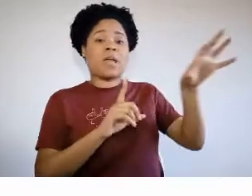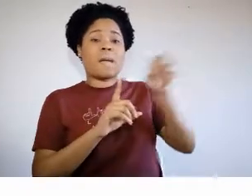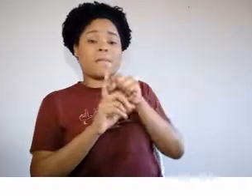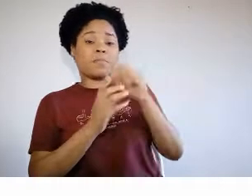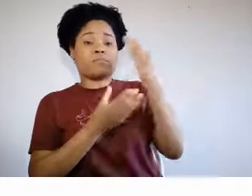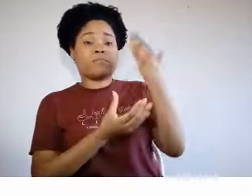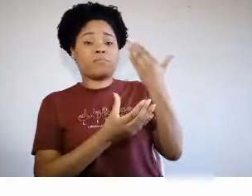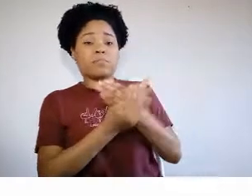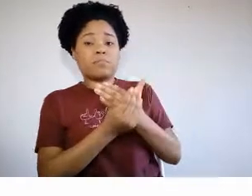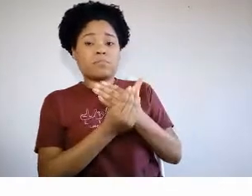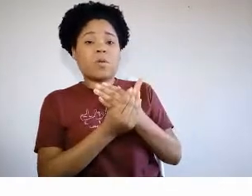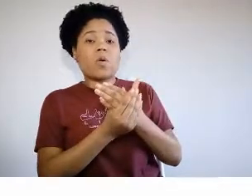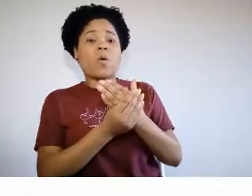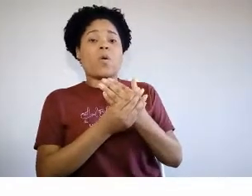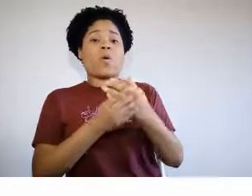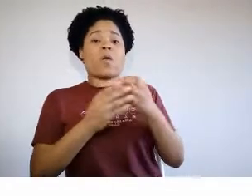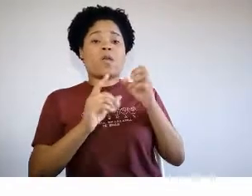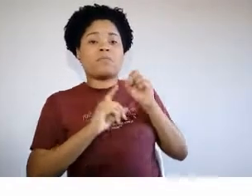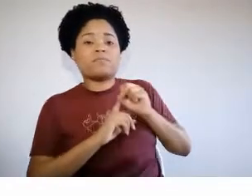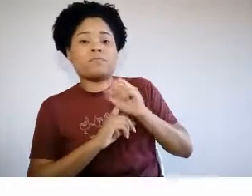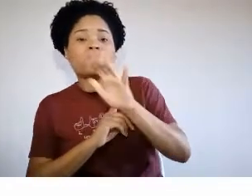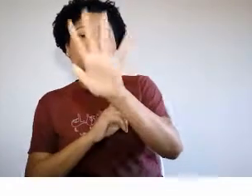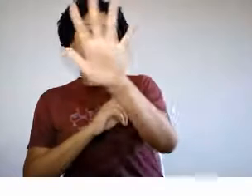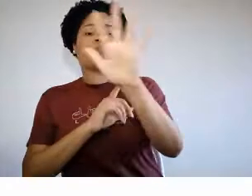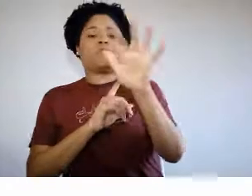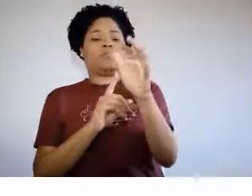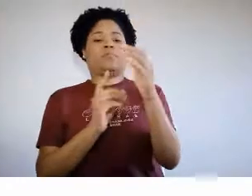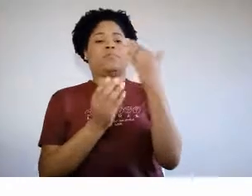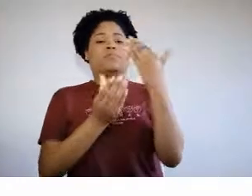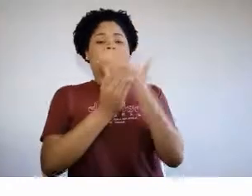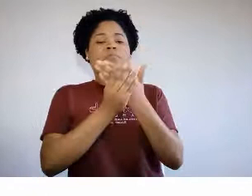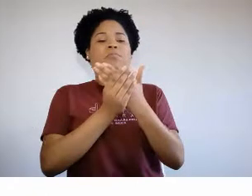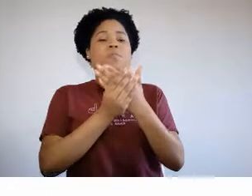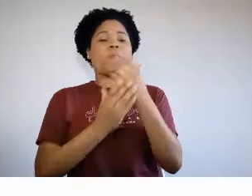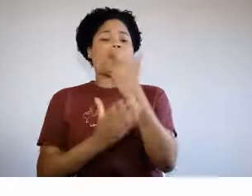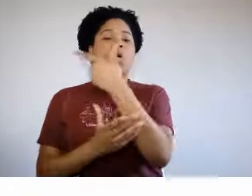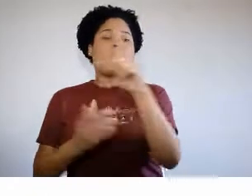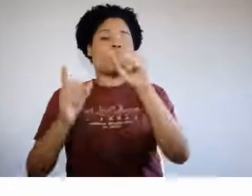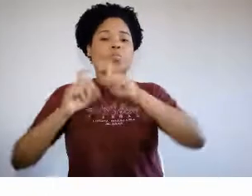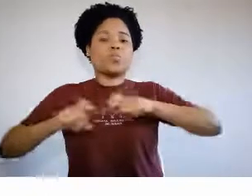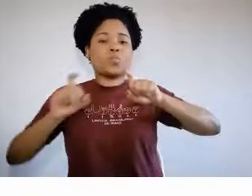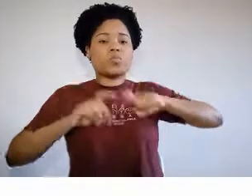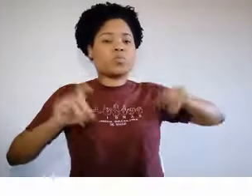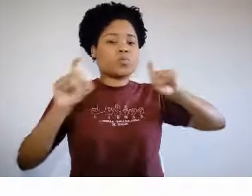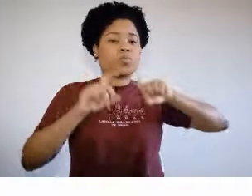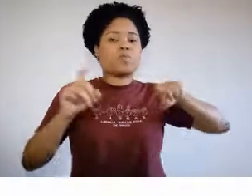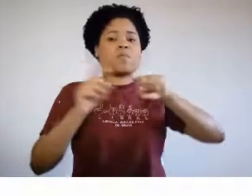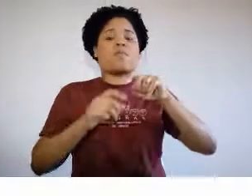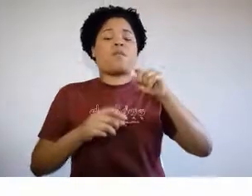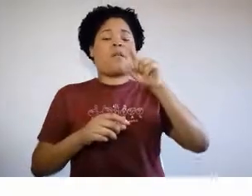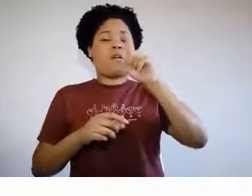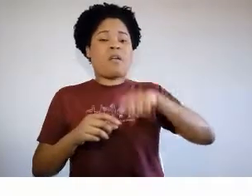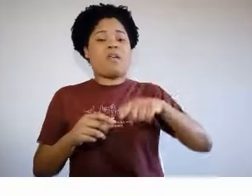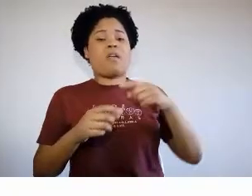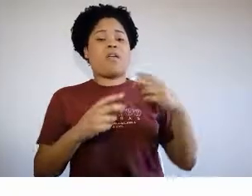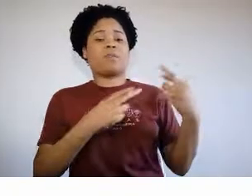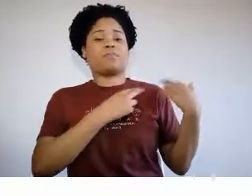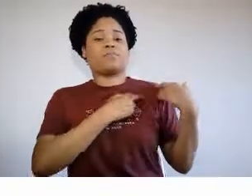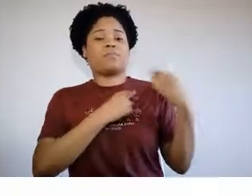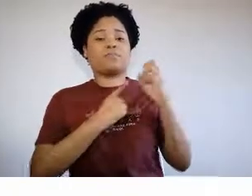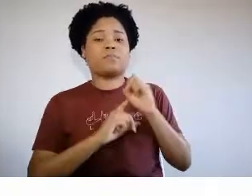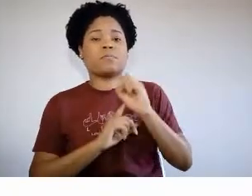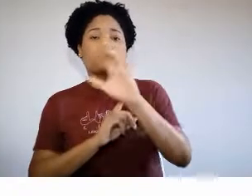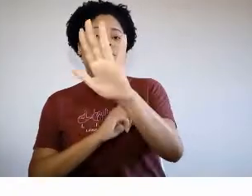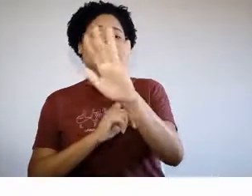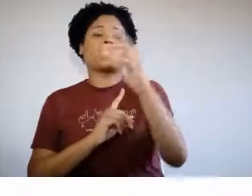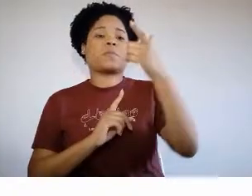ele recebe o pacote de dados e replica esse pacotinho para as demais máquinas da rede, ele está fazendo o papel